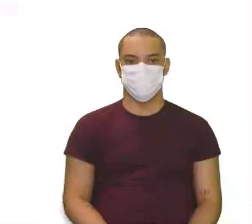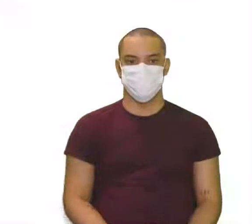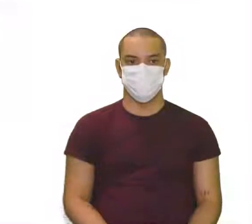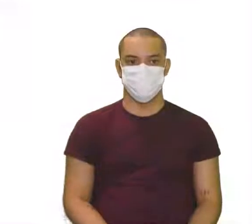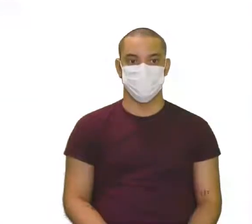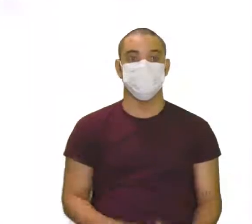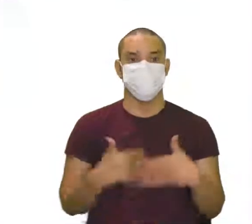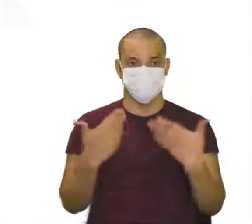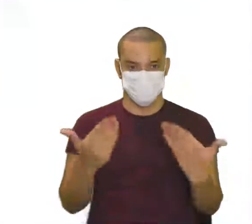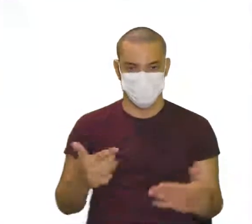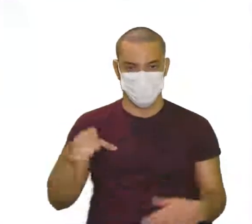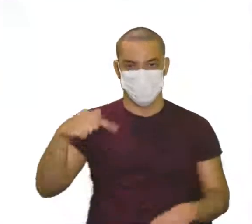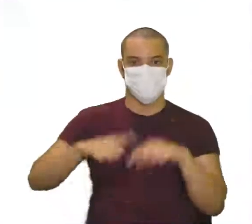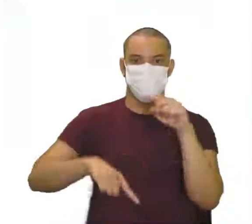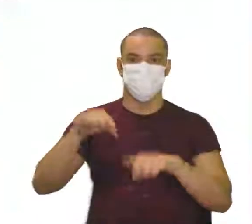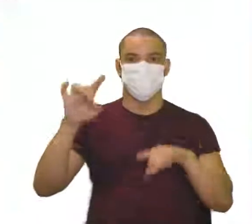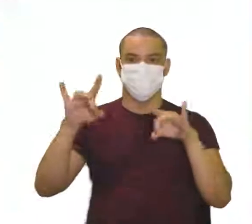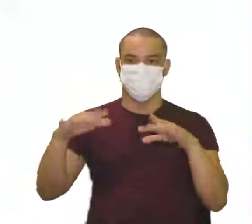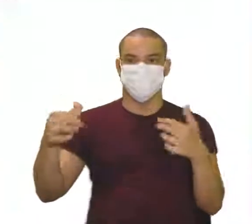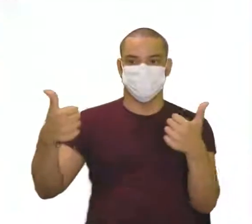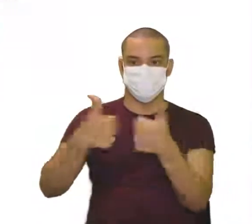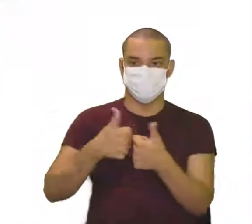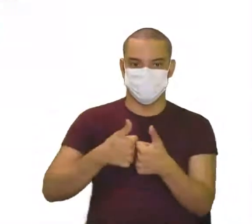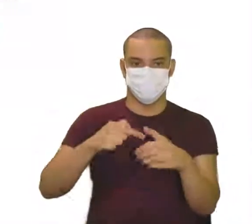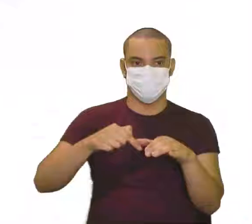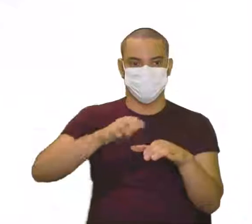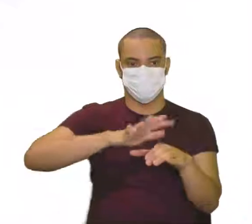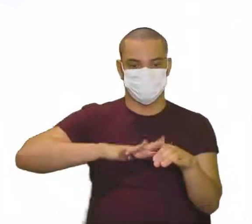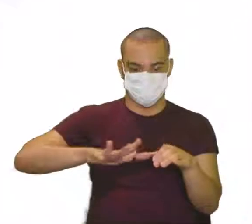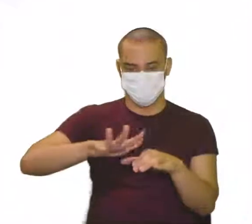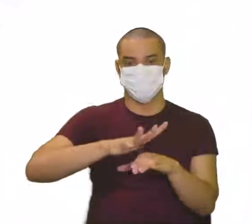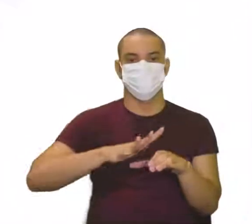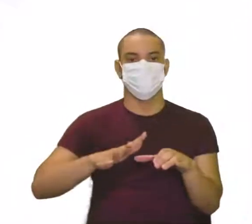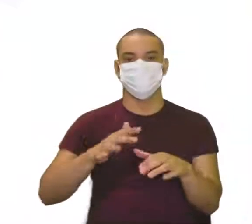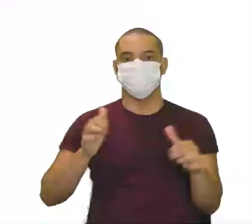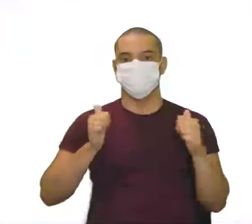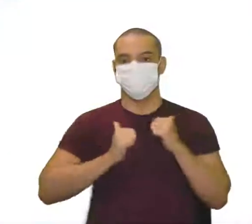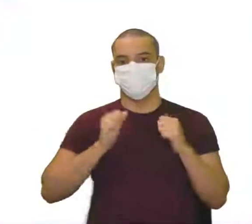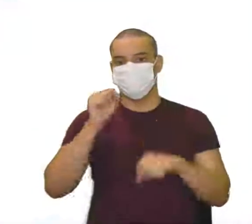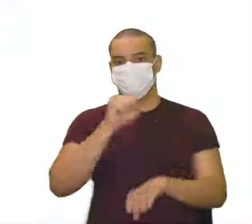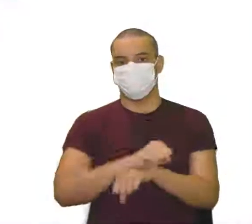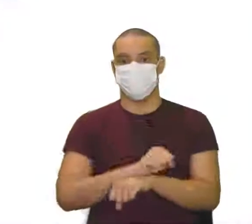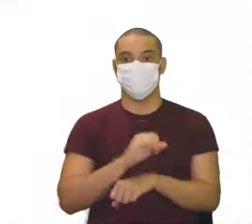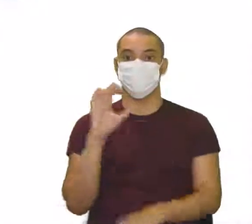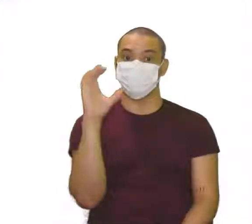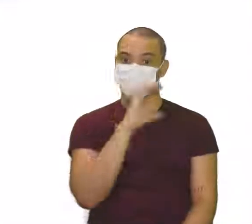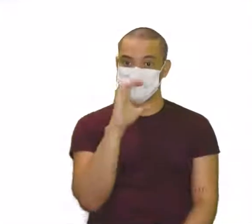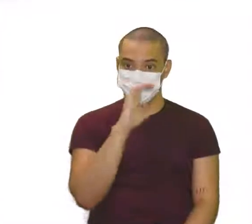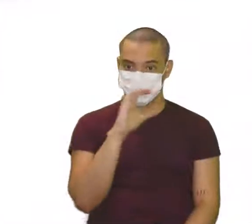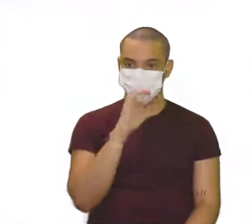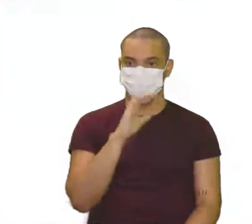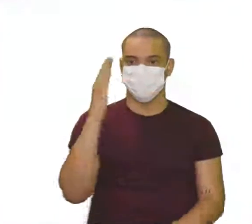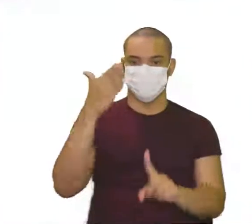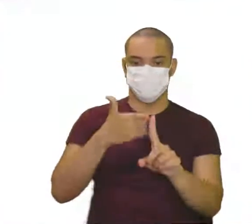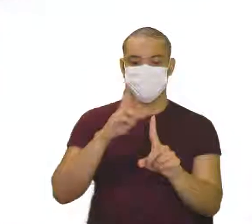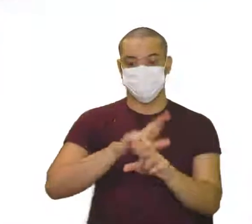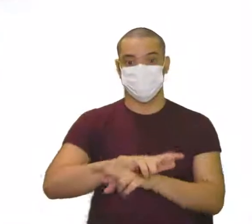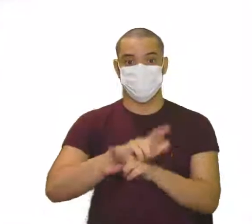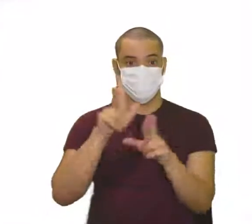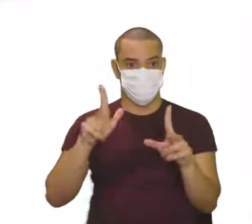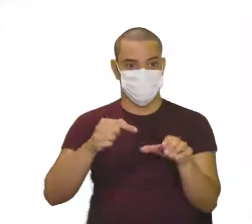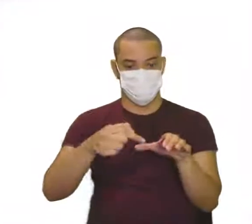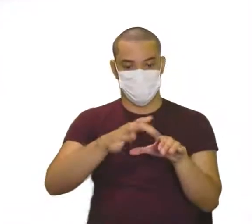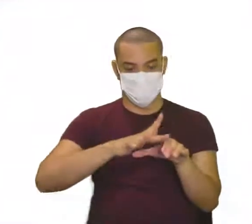leitura, quando uma carga é abandonada nas proximidades de um campo magnético estacionário, com velocidade em direção diferente do